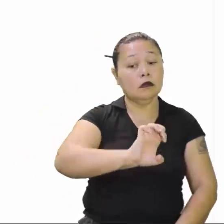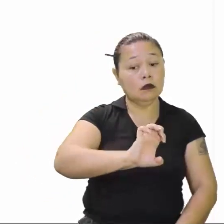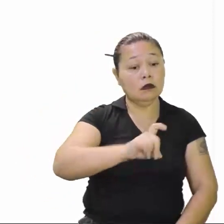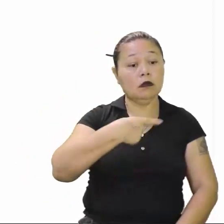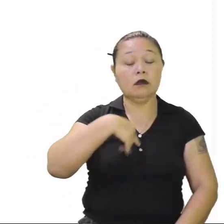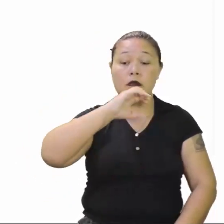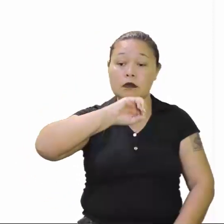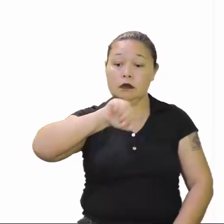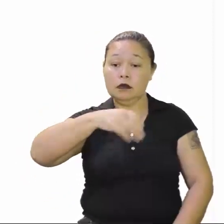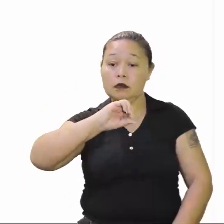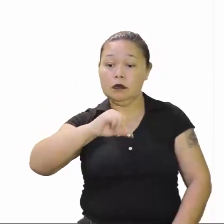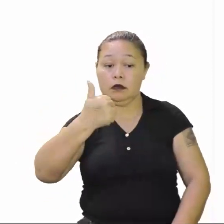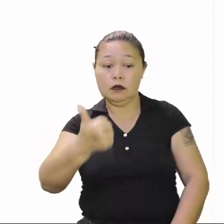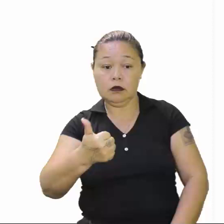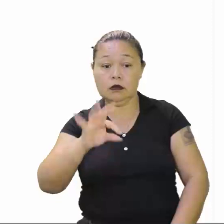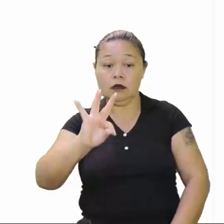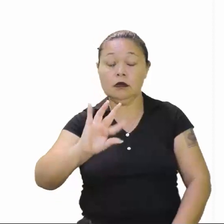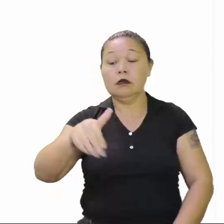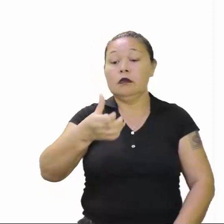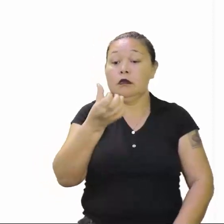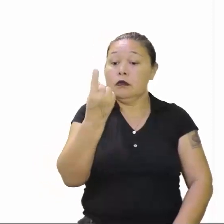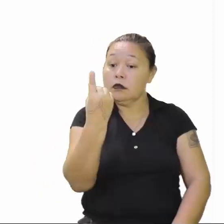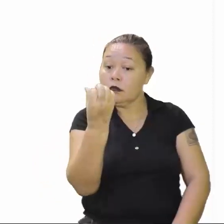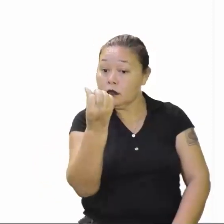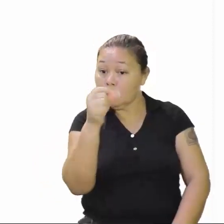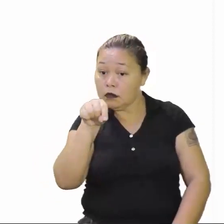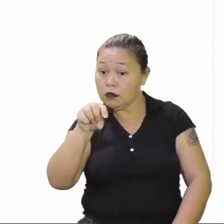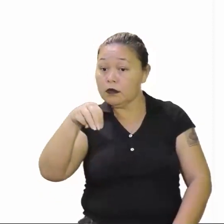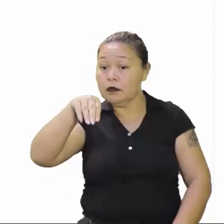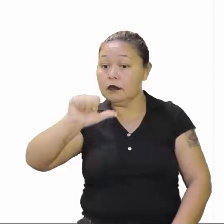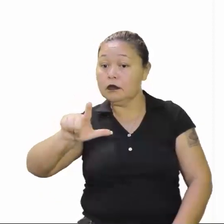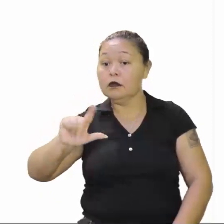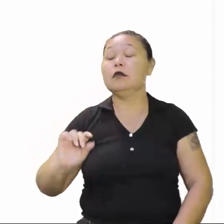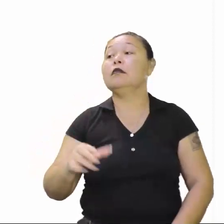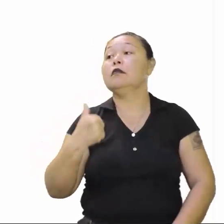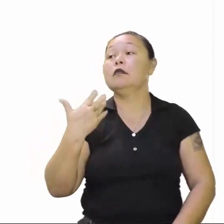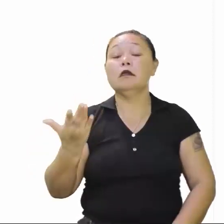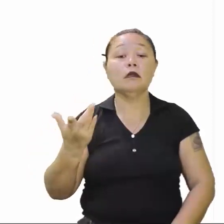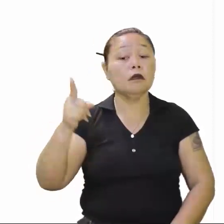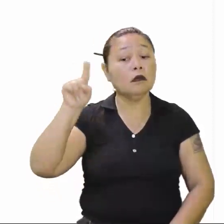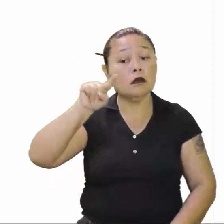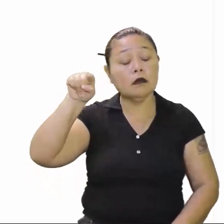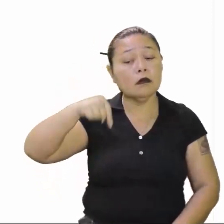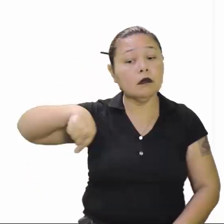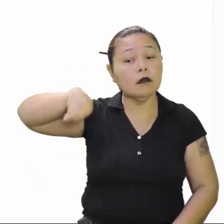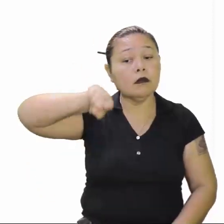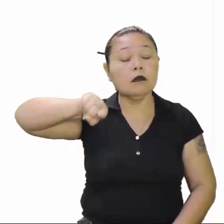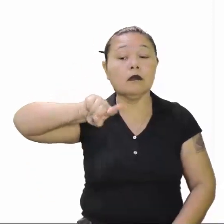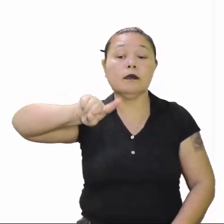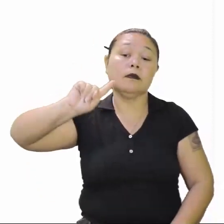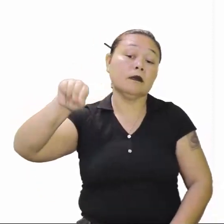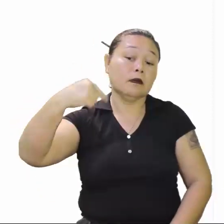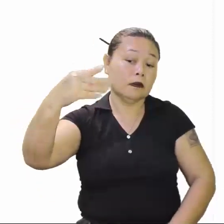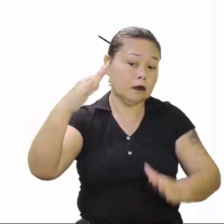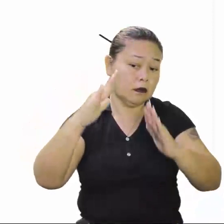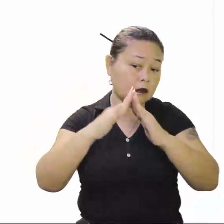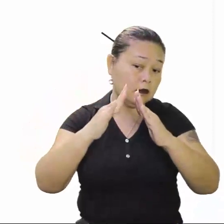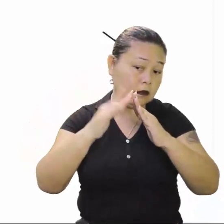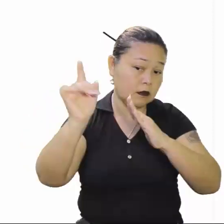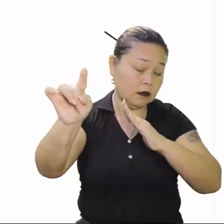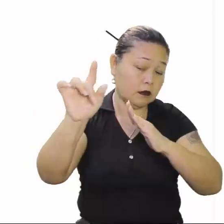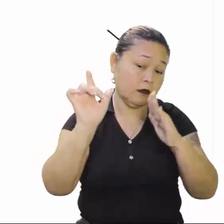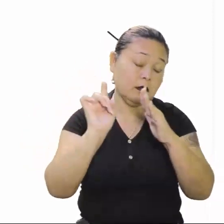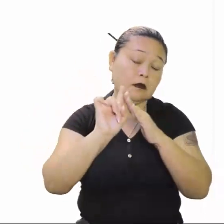letra E, 0,01 tonelada e 6.000 mililitros. Você que está aí na escola, meu caro